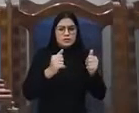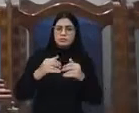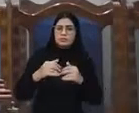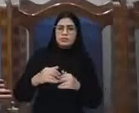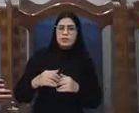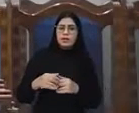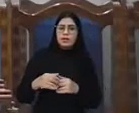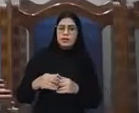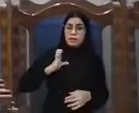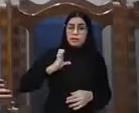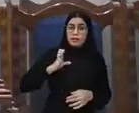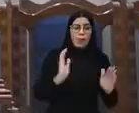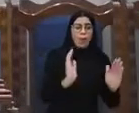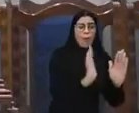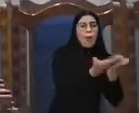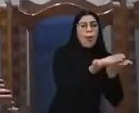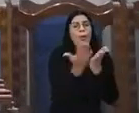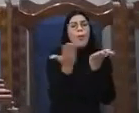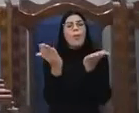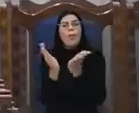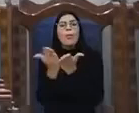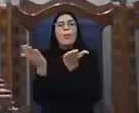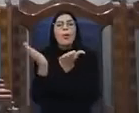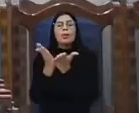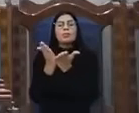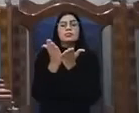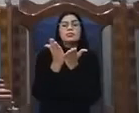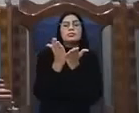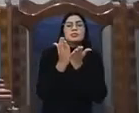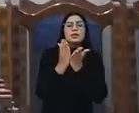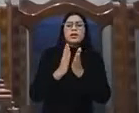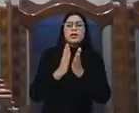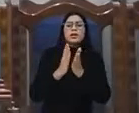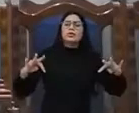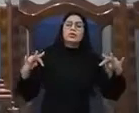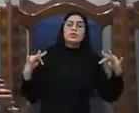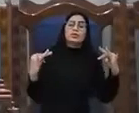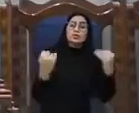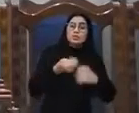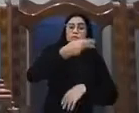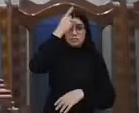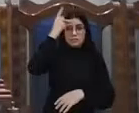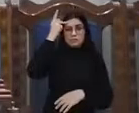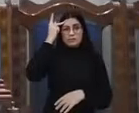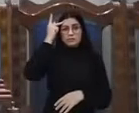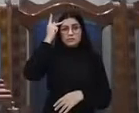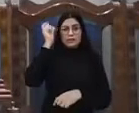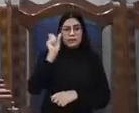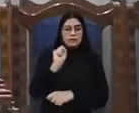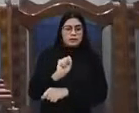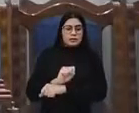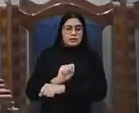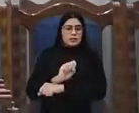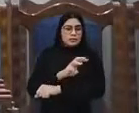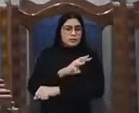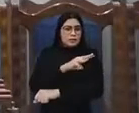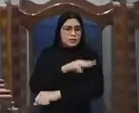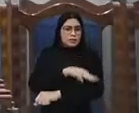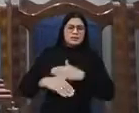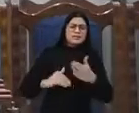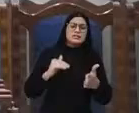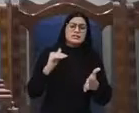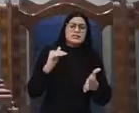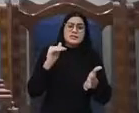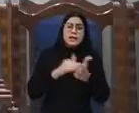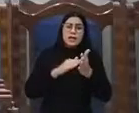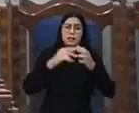pequeno, pobre, rico, alta classe, baixa classe. Todos os homens, em todo lugar. De São Miguel dos Campos até Tóquio, no